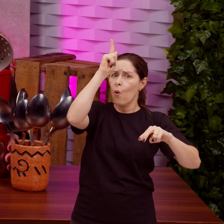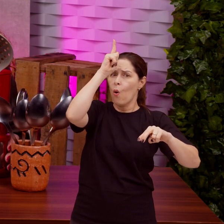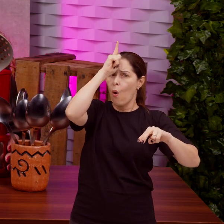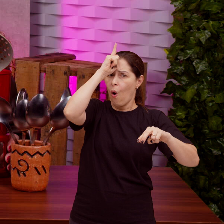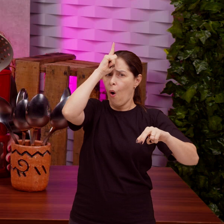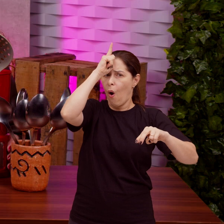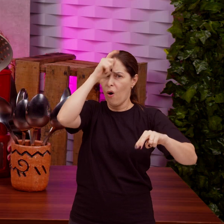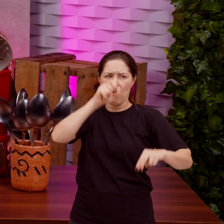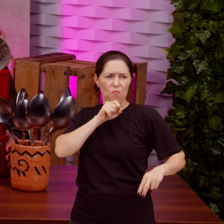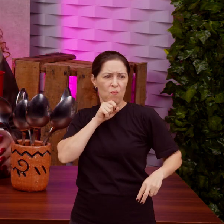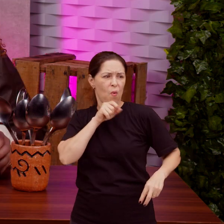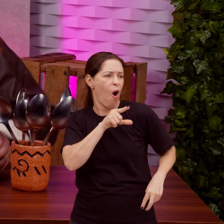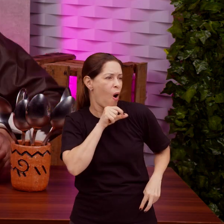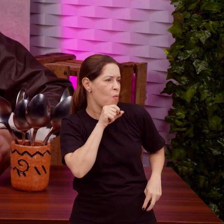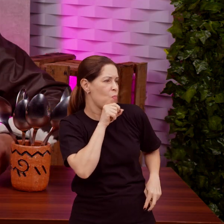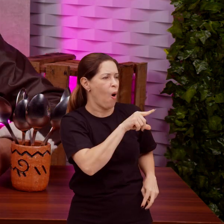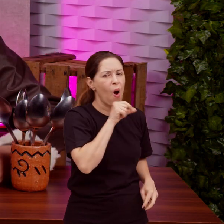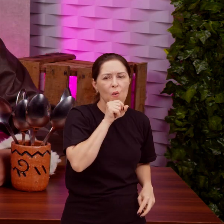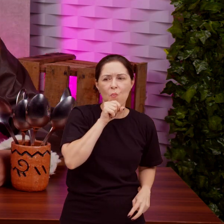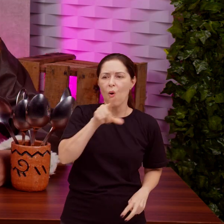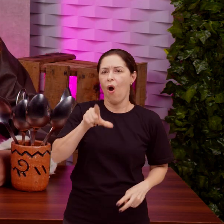desafiando o povo de Israel.